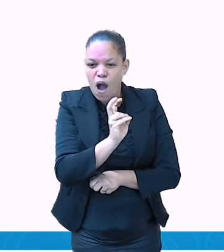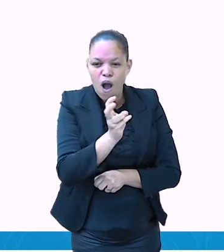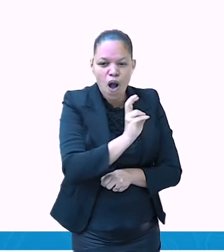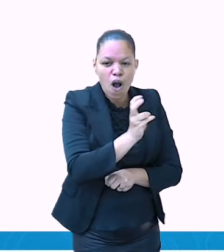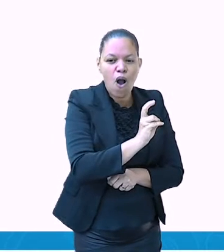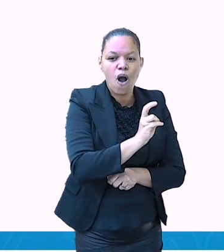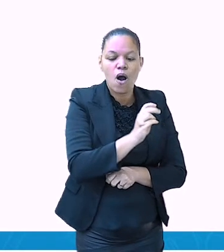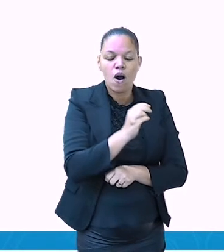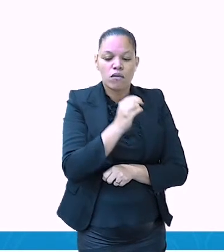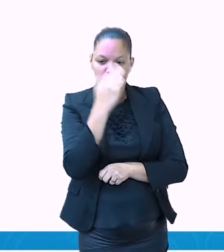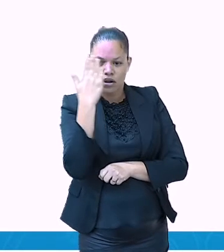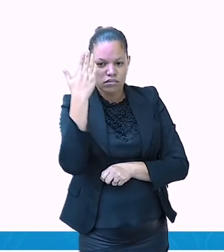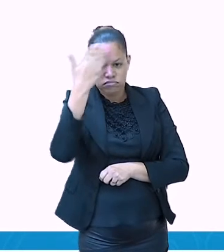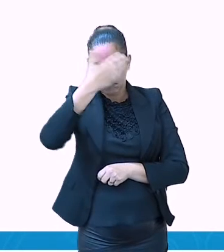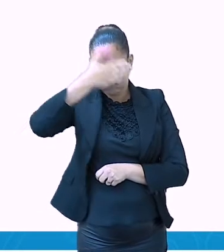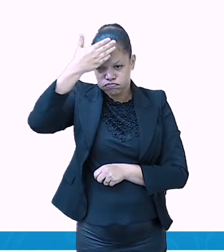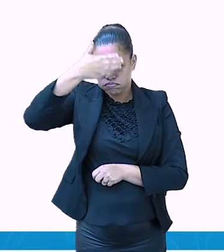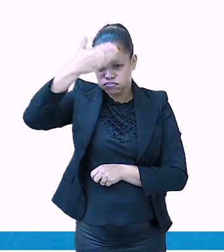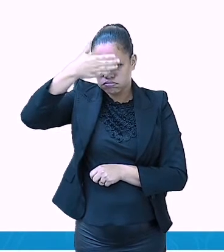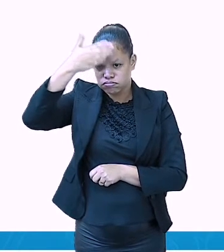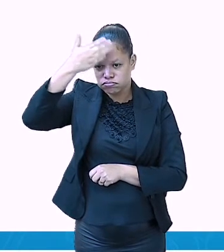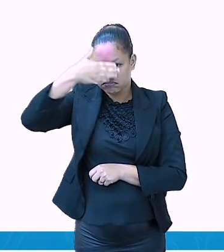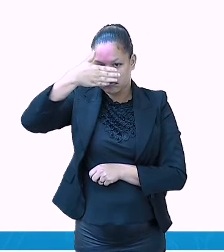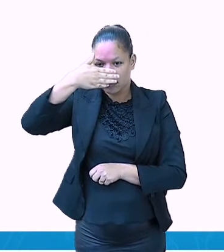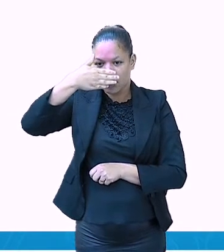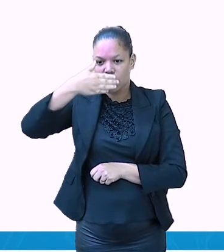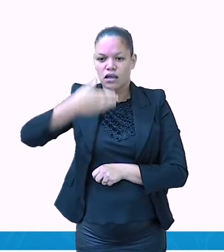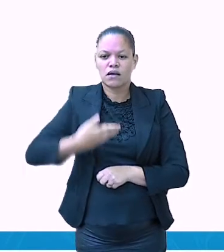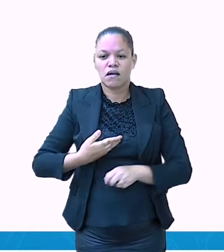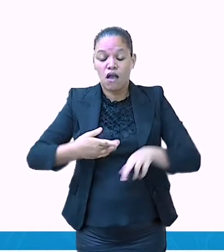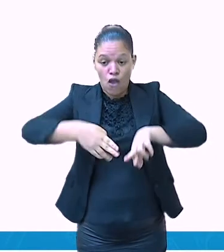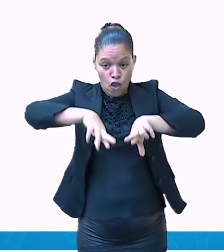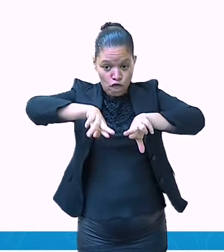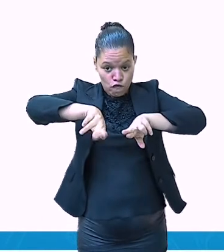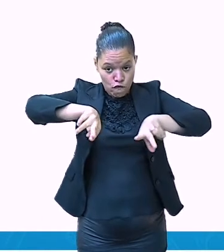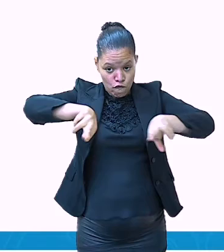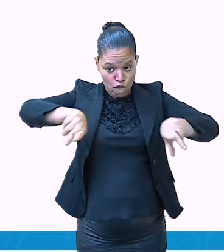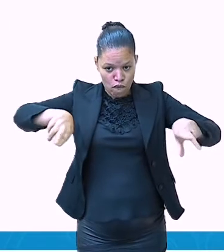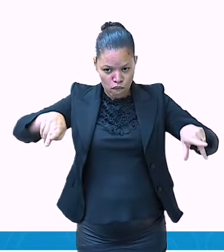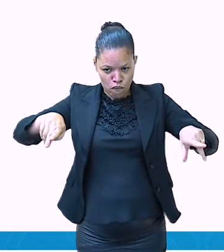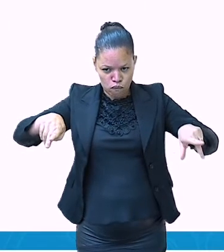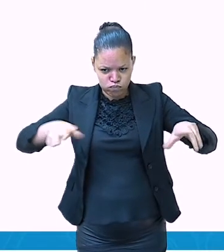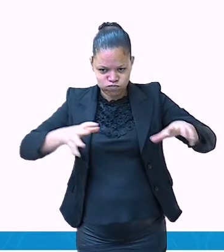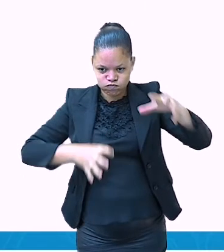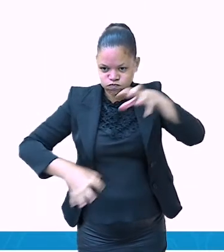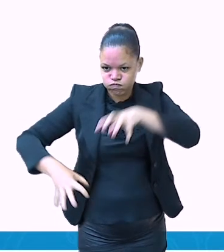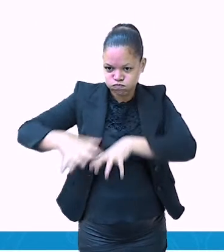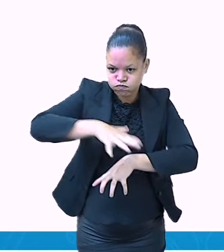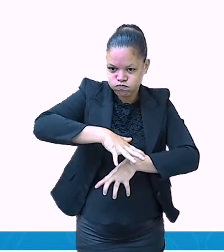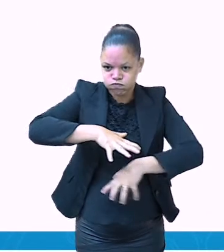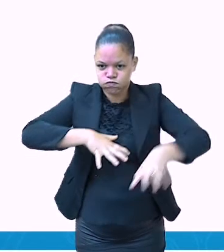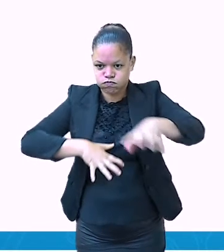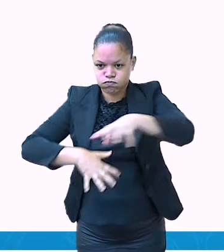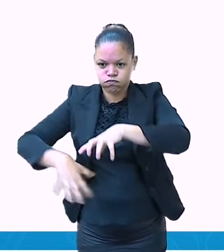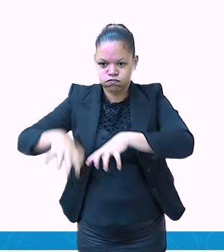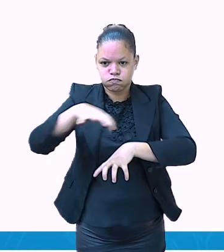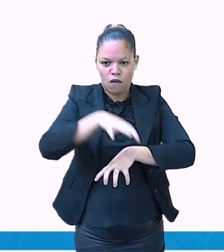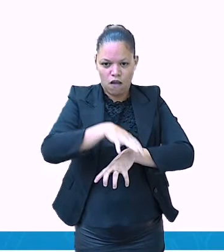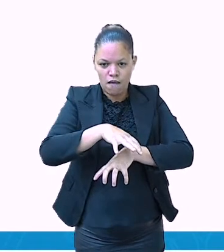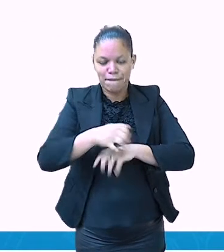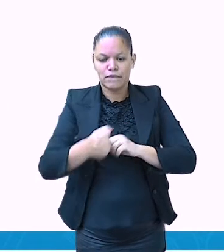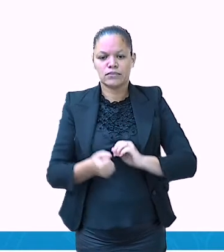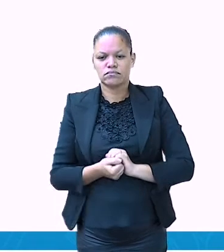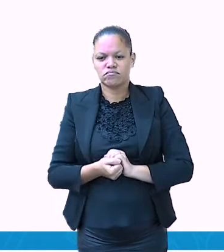cobra cega, mas você não pode confundir ela com réptil, tá? Ela é um anfíbio e ela não